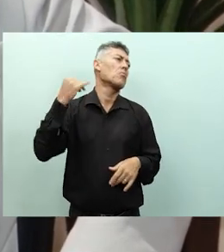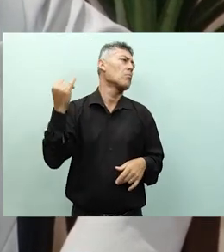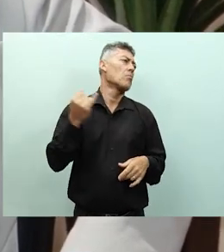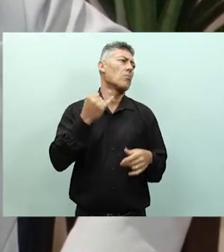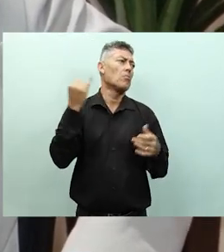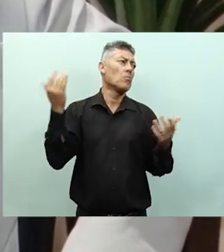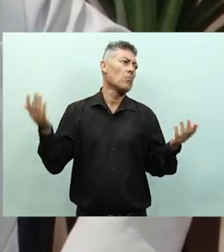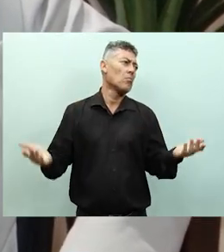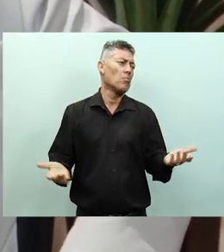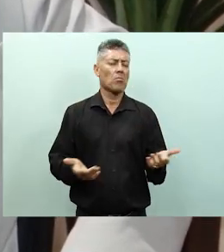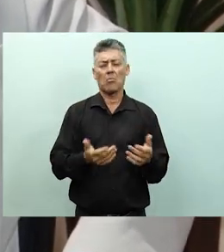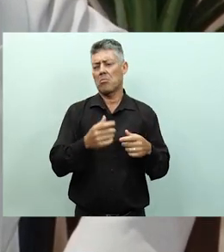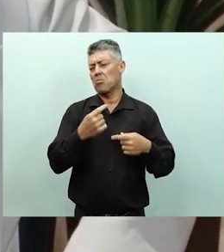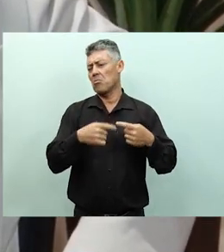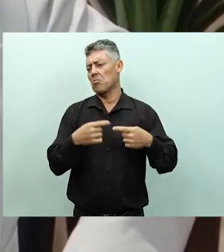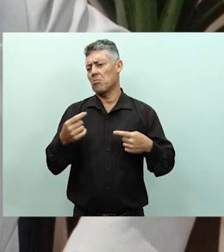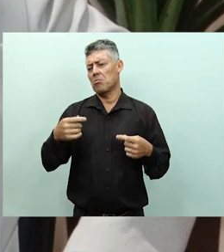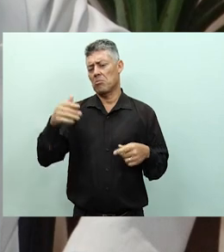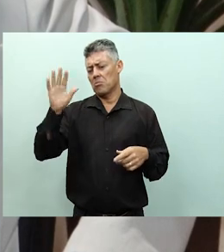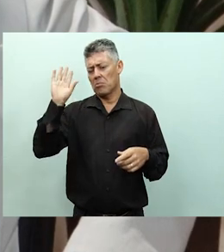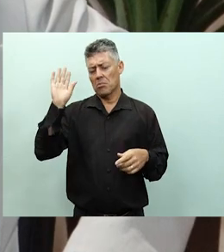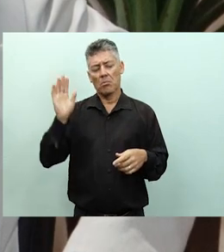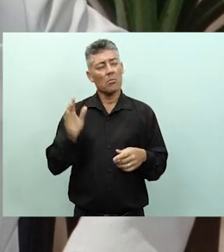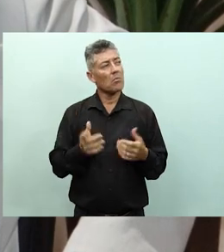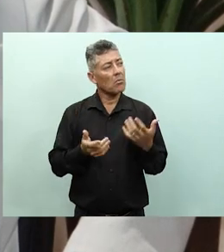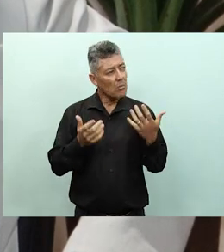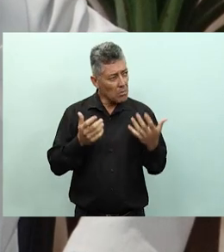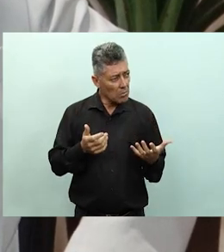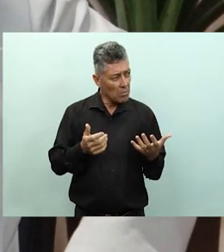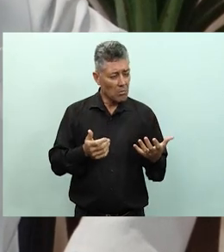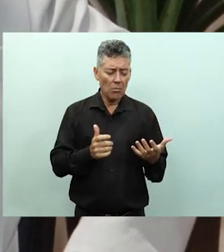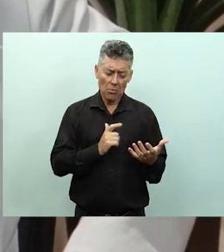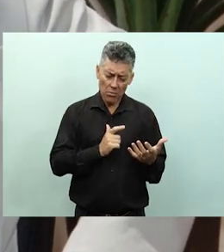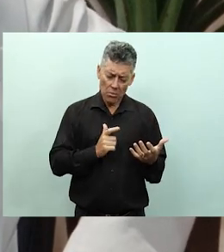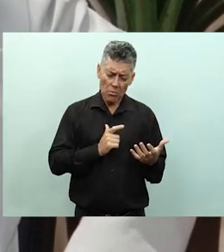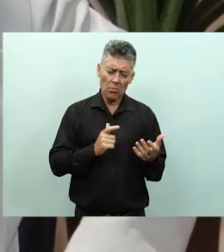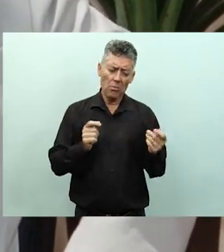mais importante no cenário político, mas